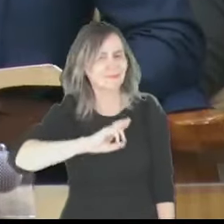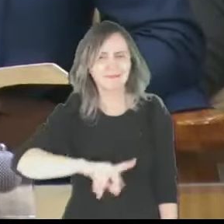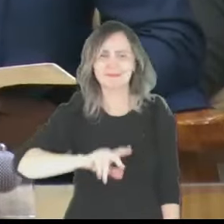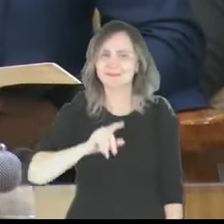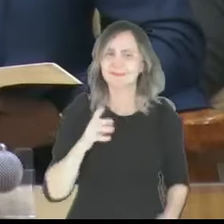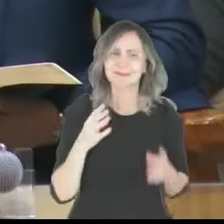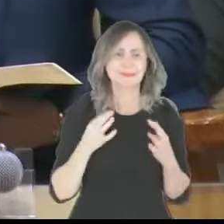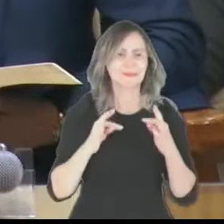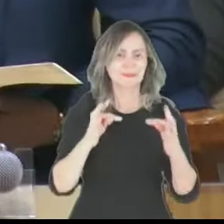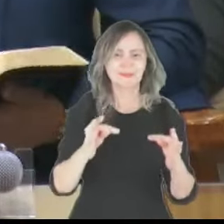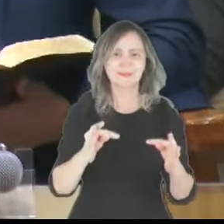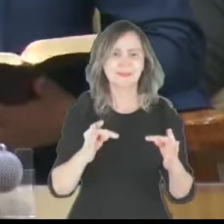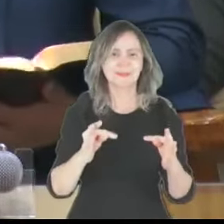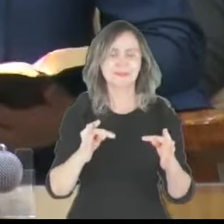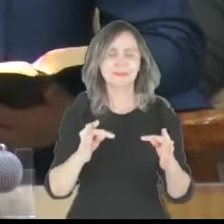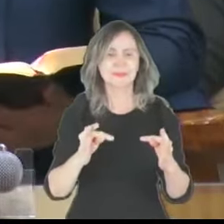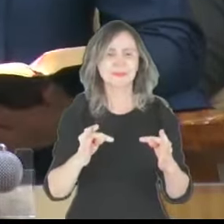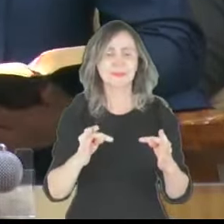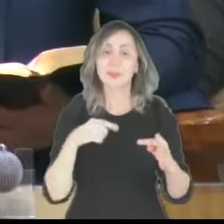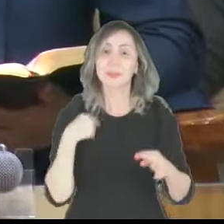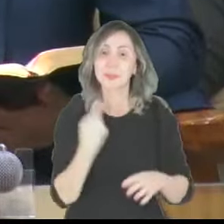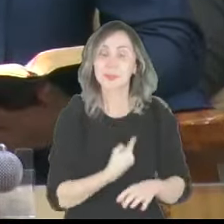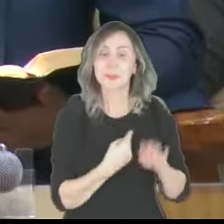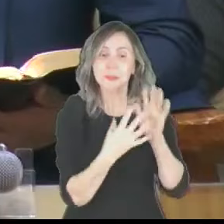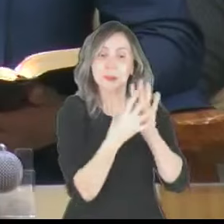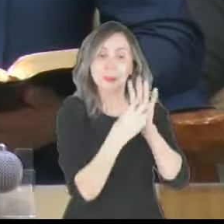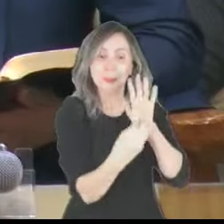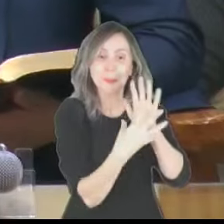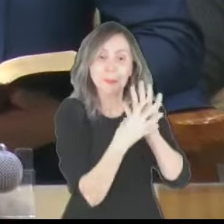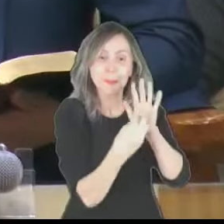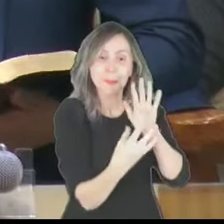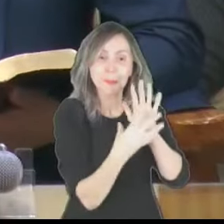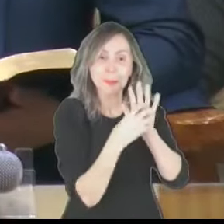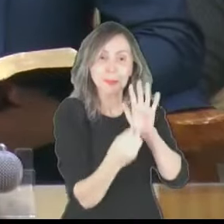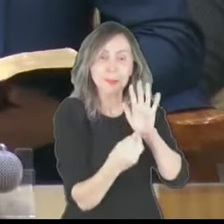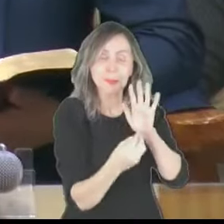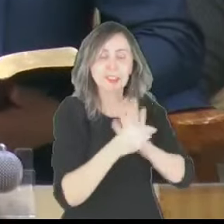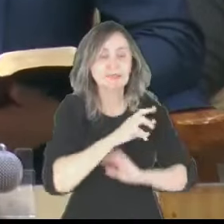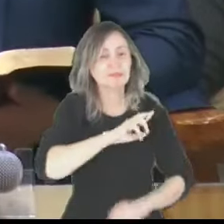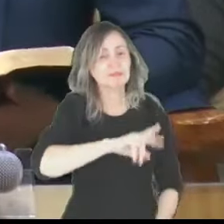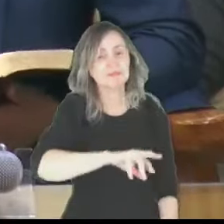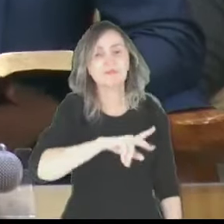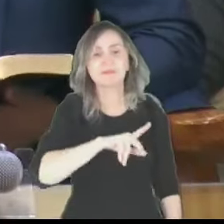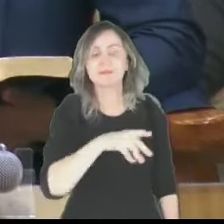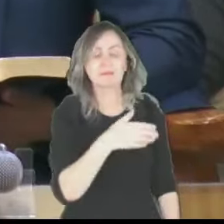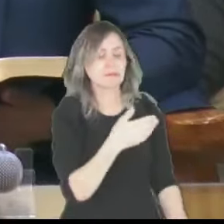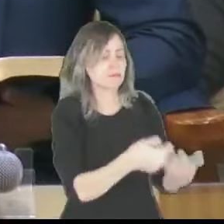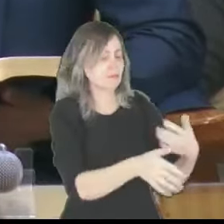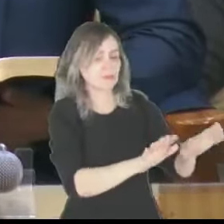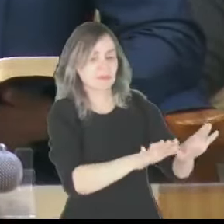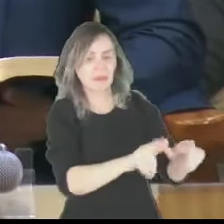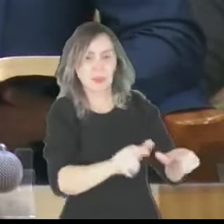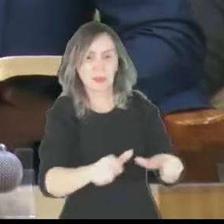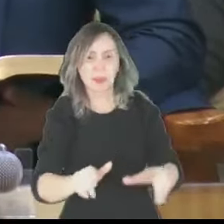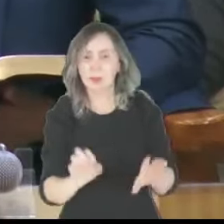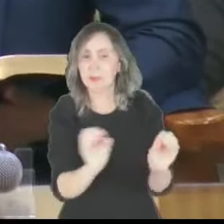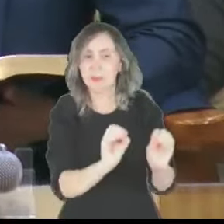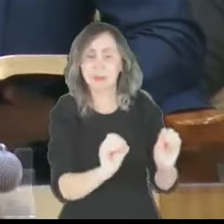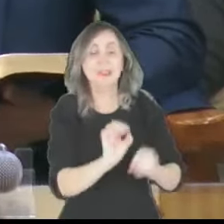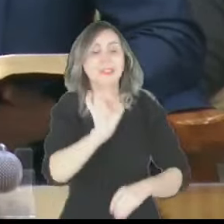nosso modelo não está absolutamente em lugar nenhum, a não ser em Jesus Cristo,